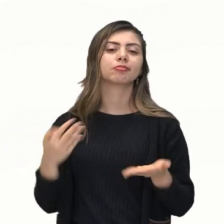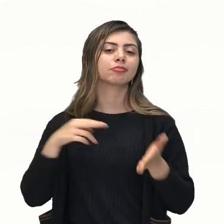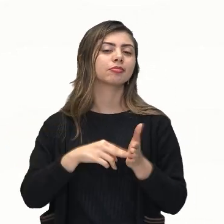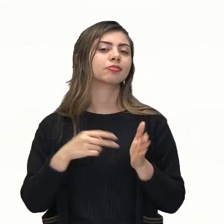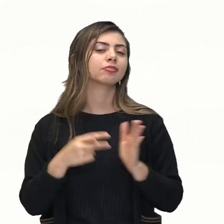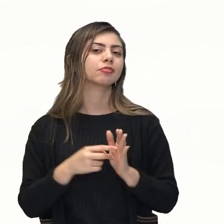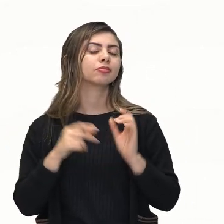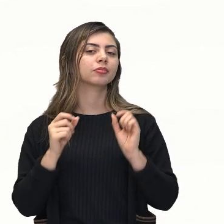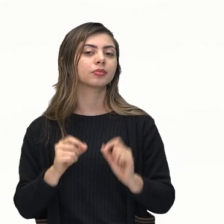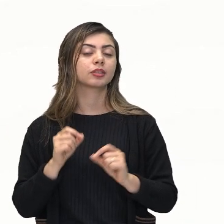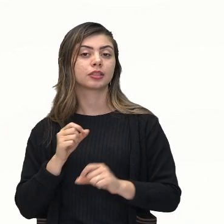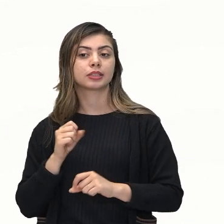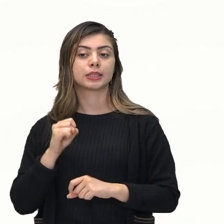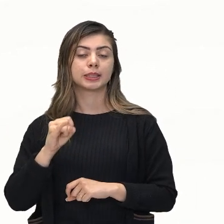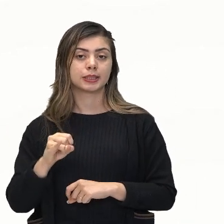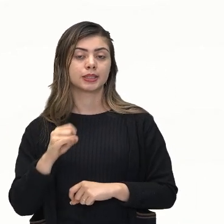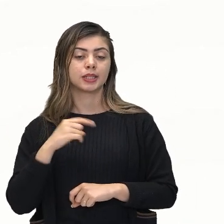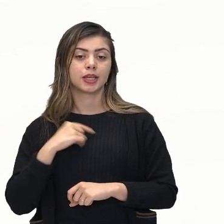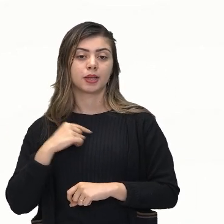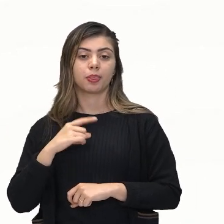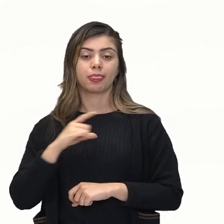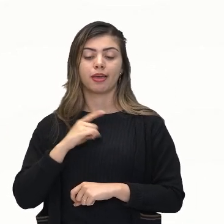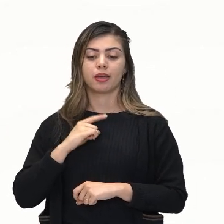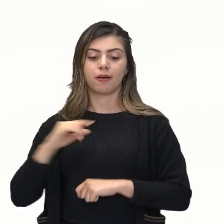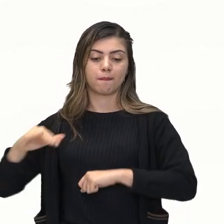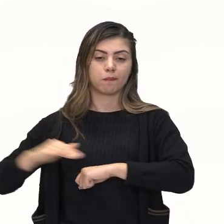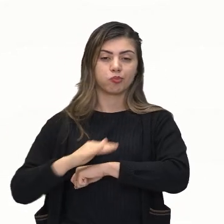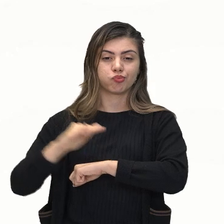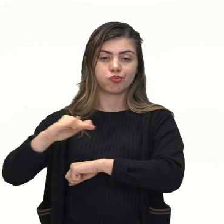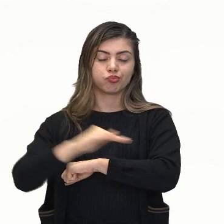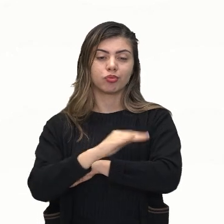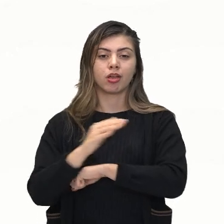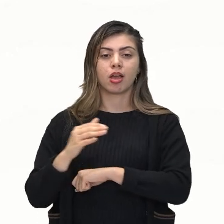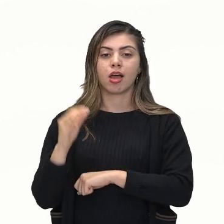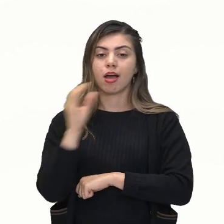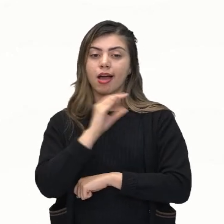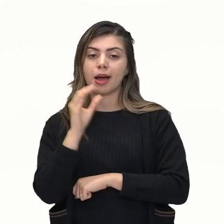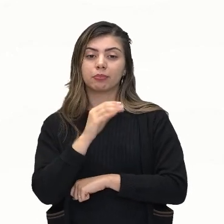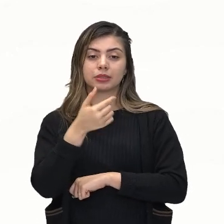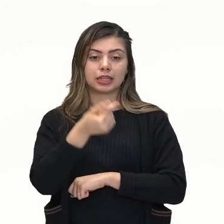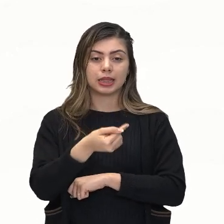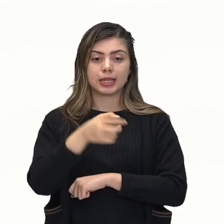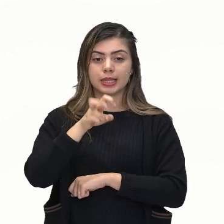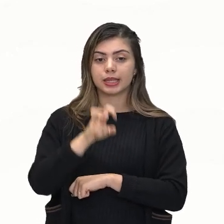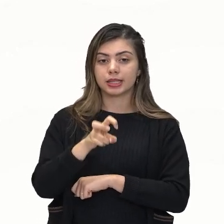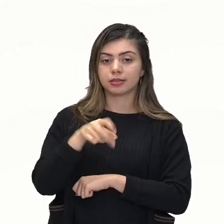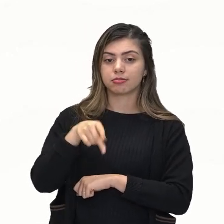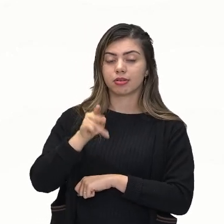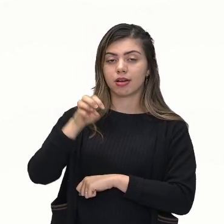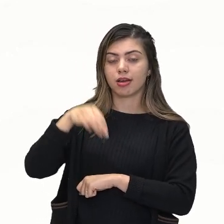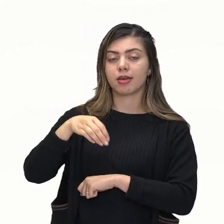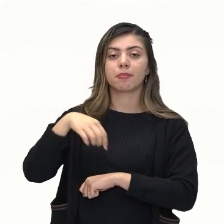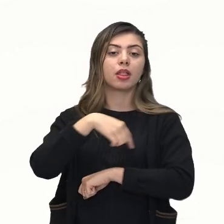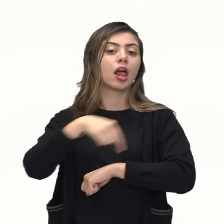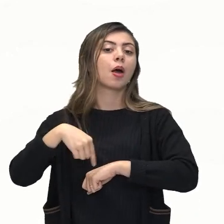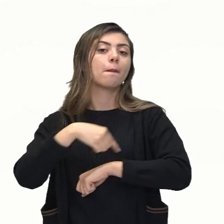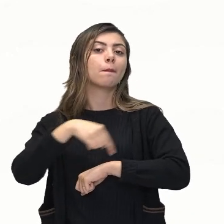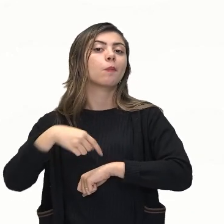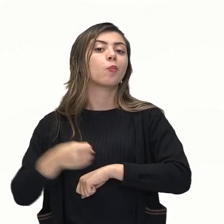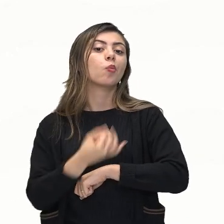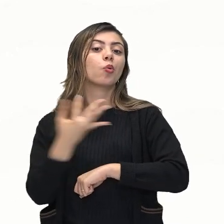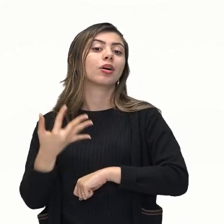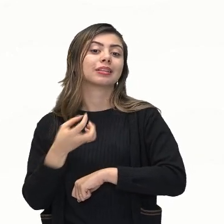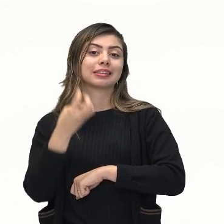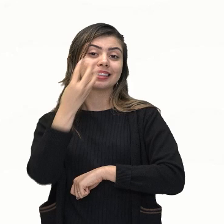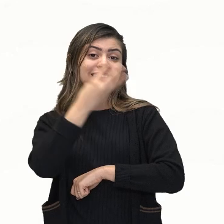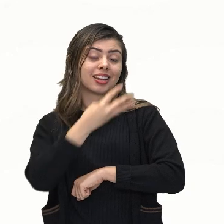eu for a 75 km por hora, né, eu vou levar agora quanto? 3